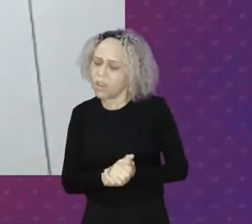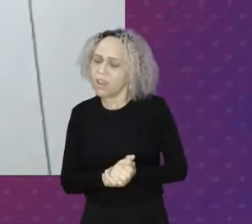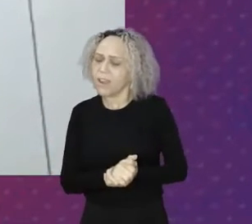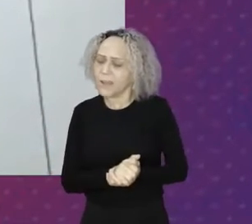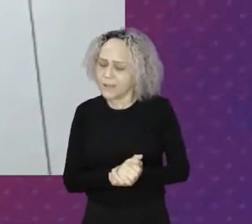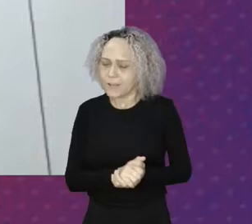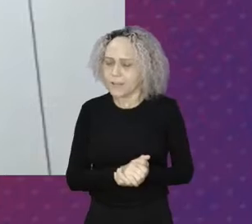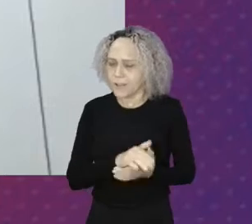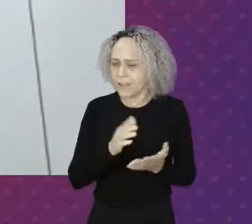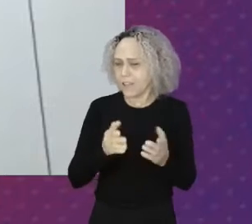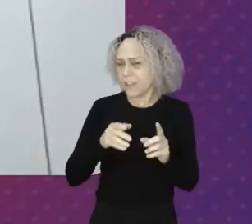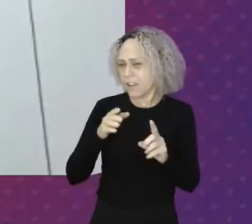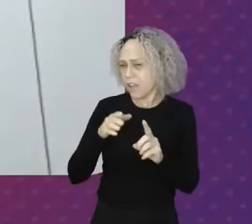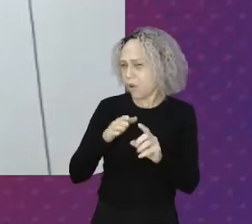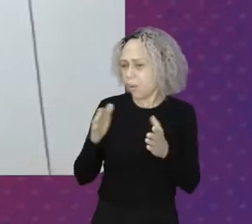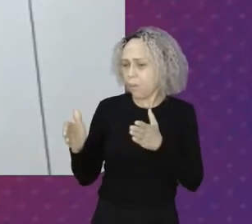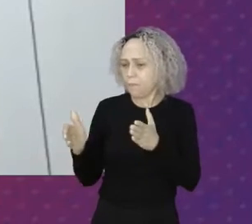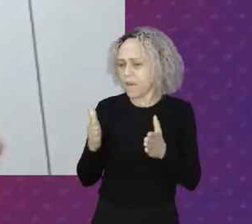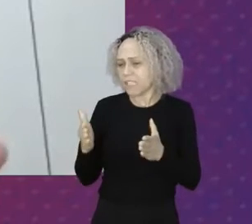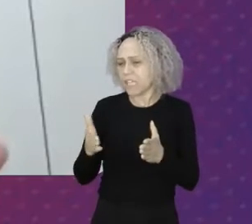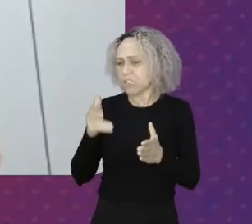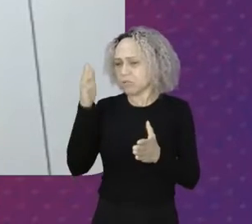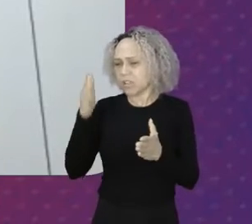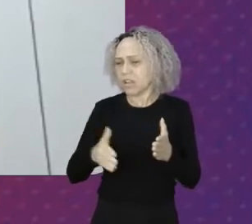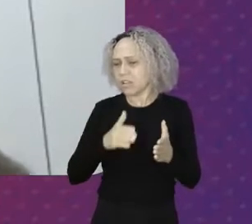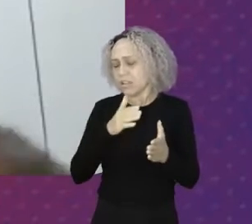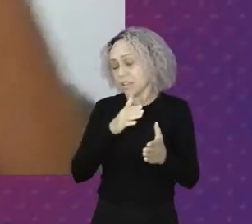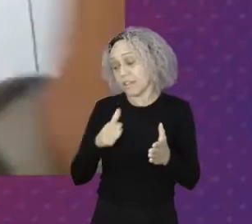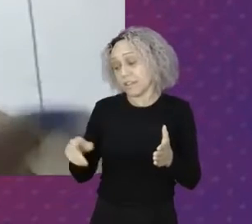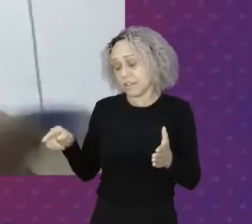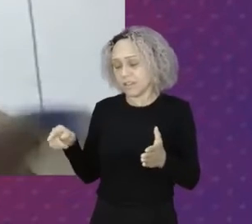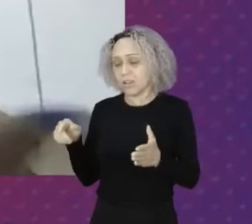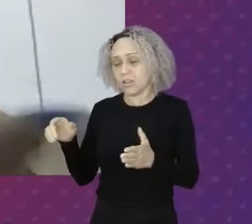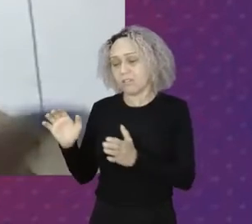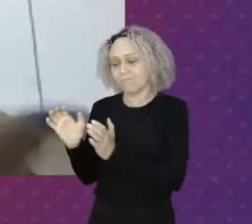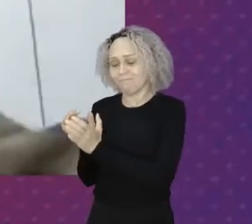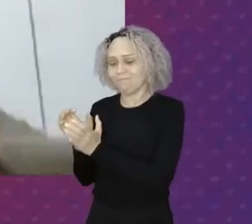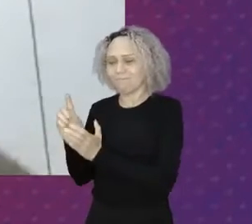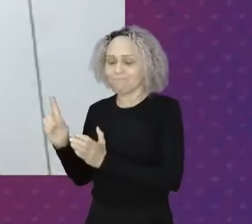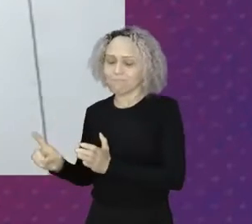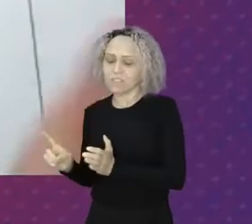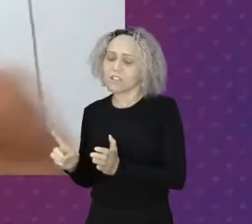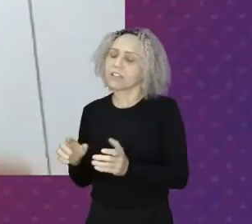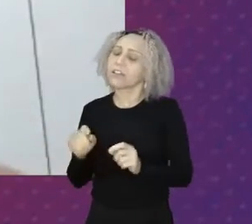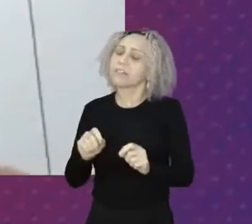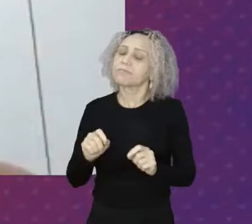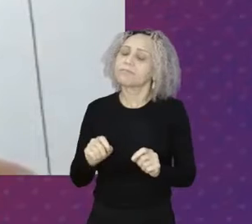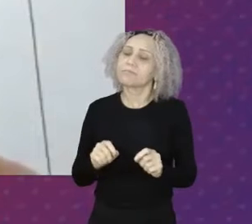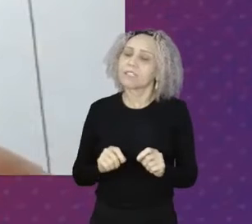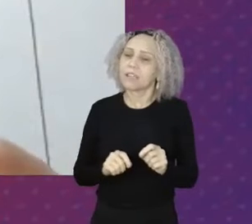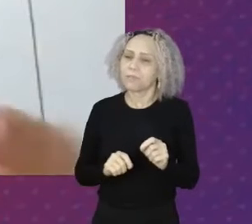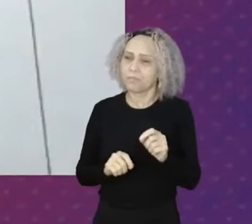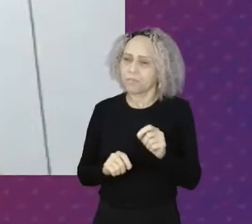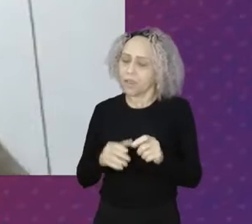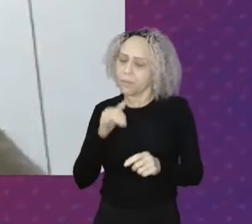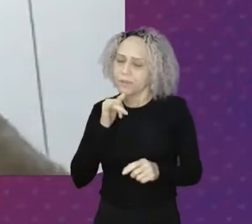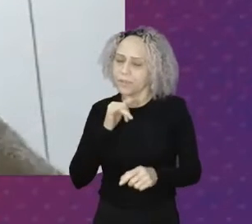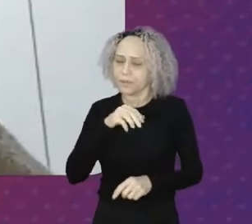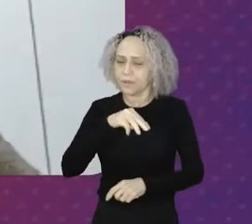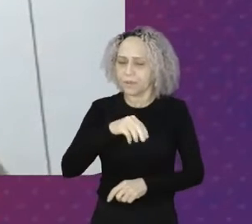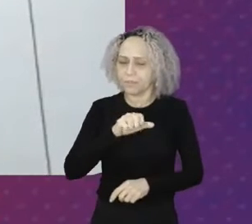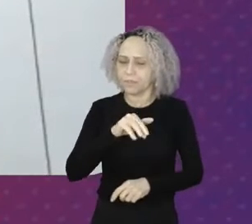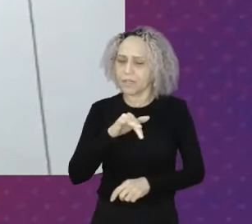grave. E a gente não quer que isso se perpetue, porque ontem foi a Maria Tereza Capra que perdeu o